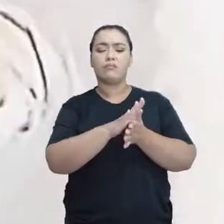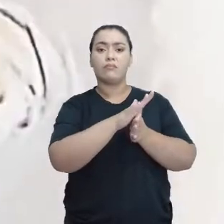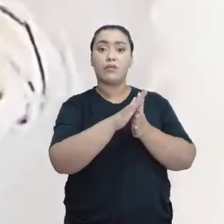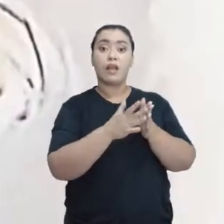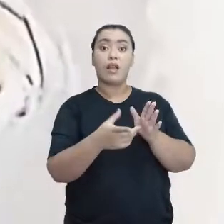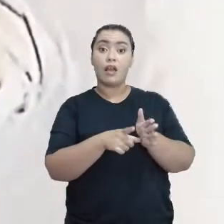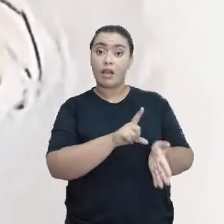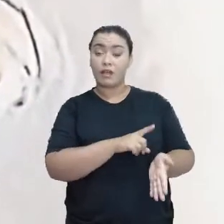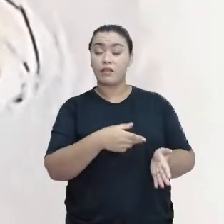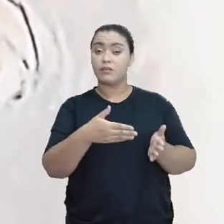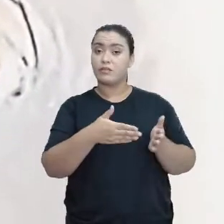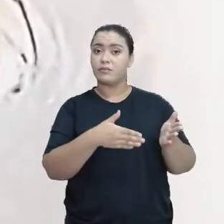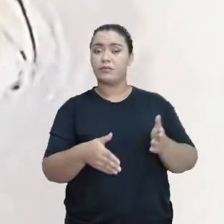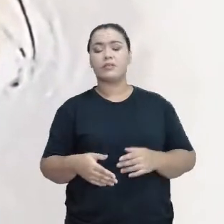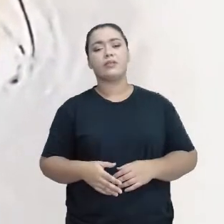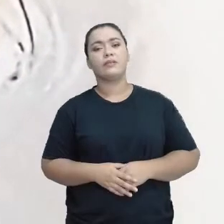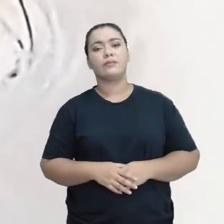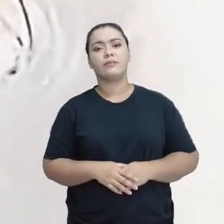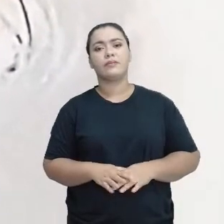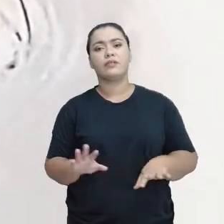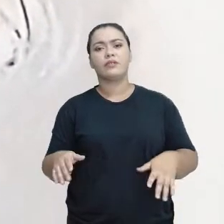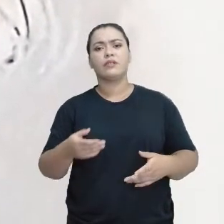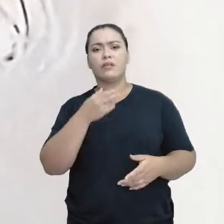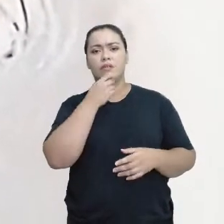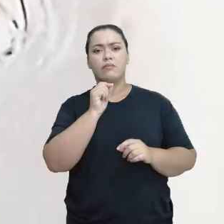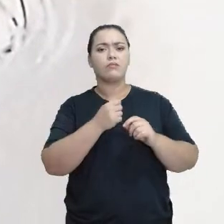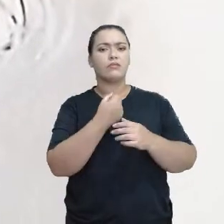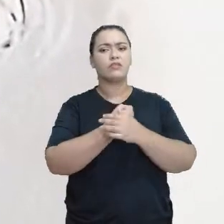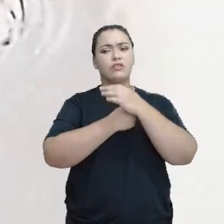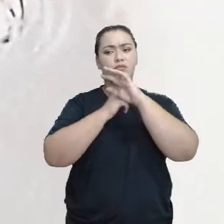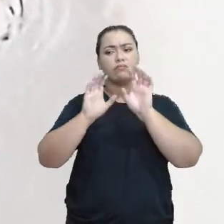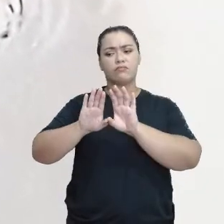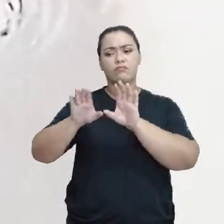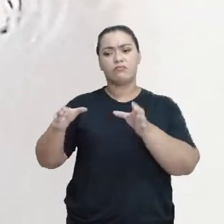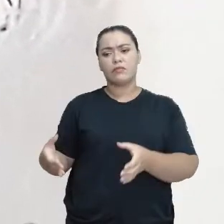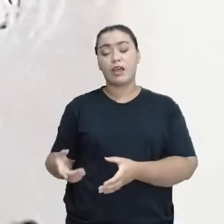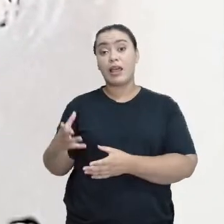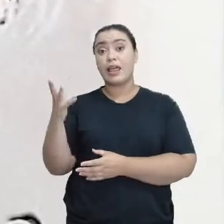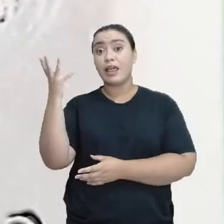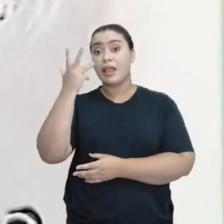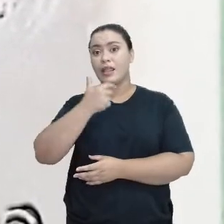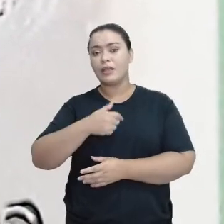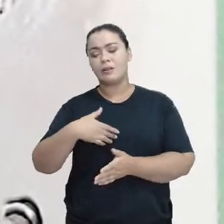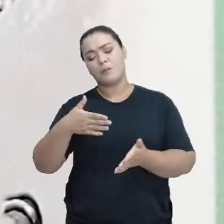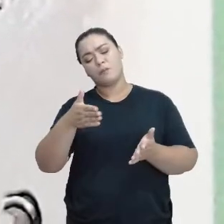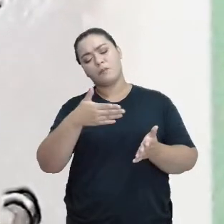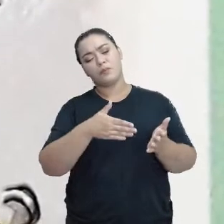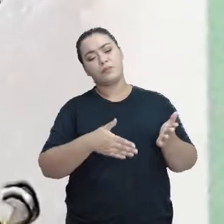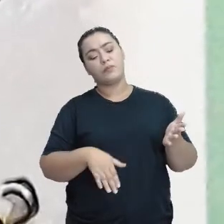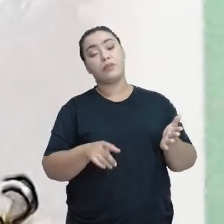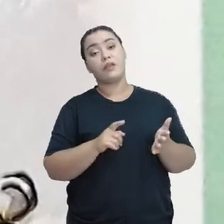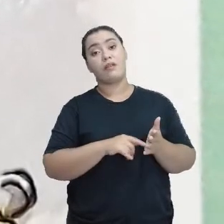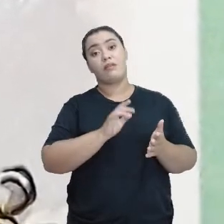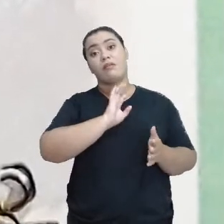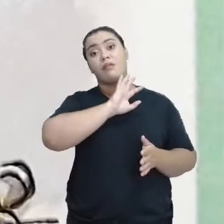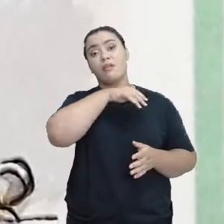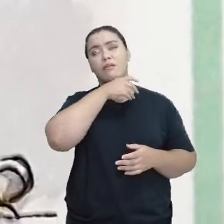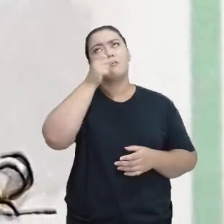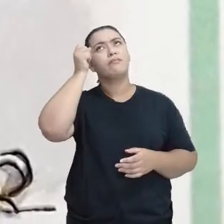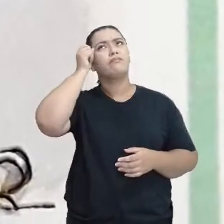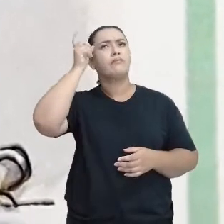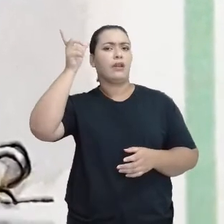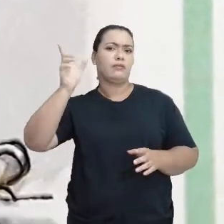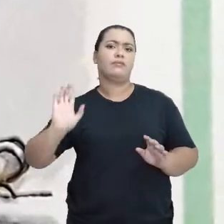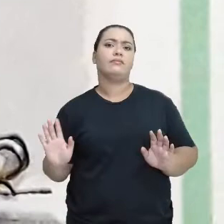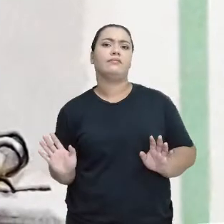pintar. Leonardo transformou o escudo em um lindo objeto e pintou nele uma criatura inventada